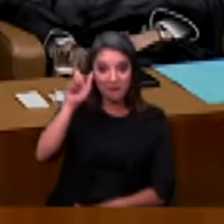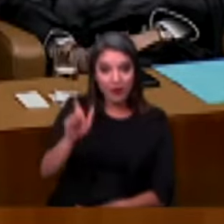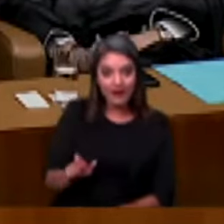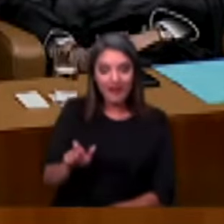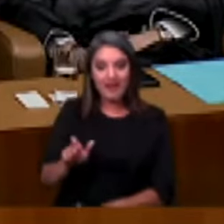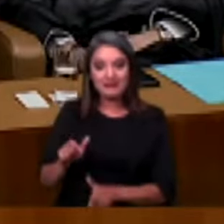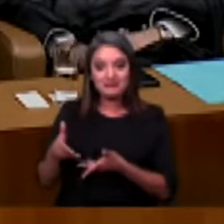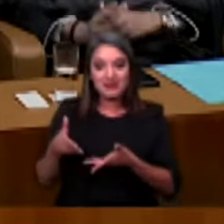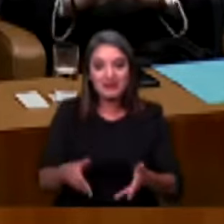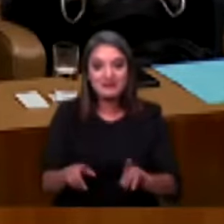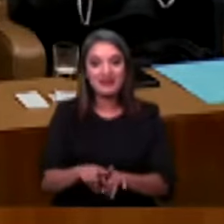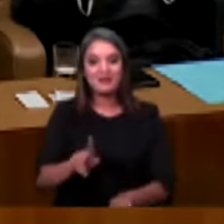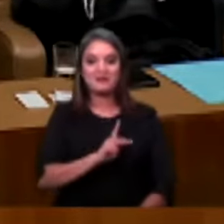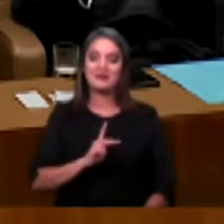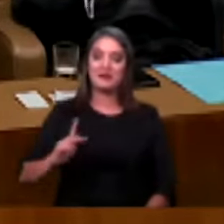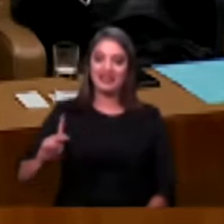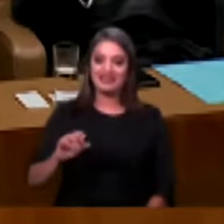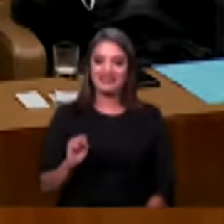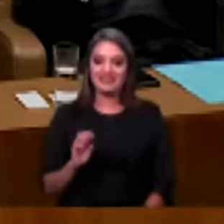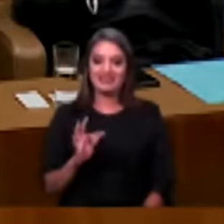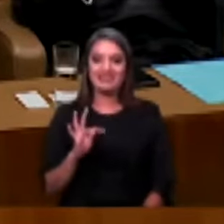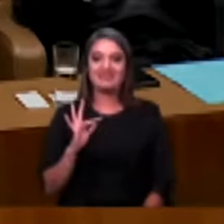presidir esta corte.